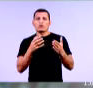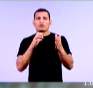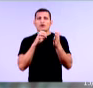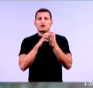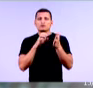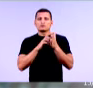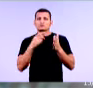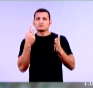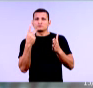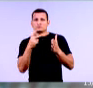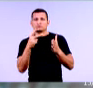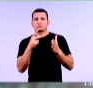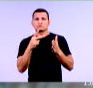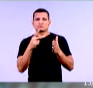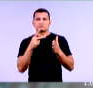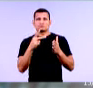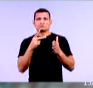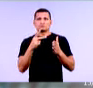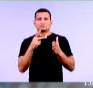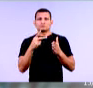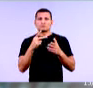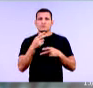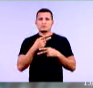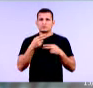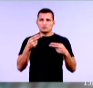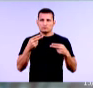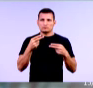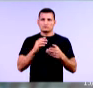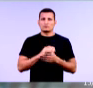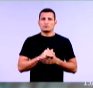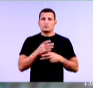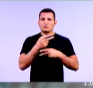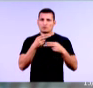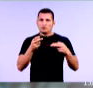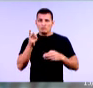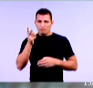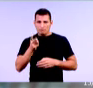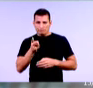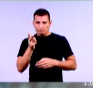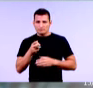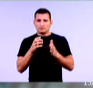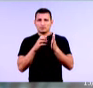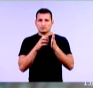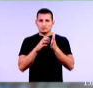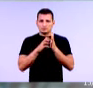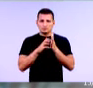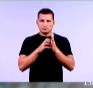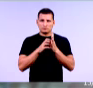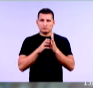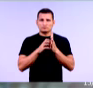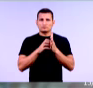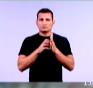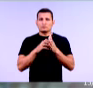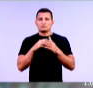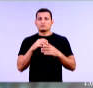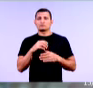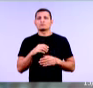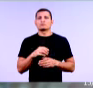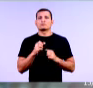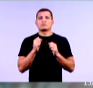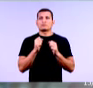inerentes àquele objeto. Objetos com as mesmas características e comportamentos podem